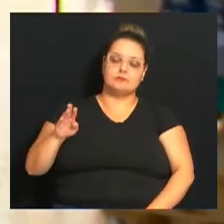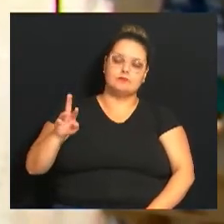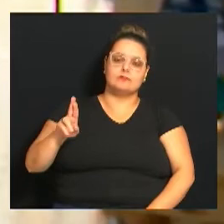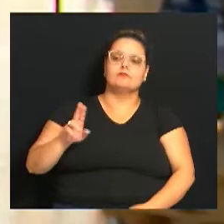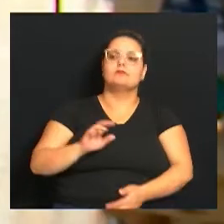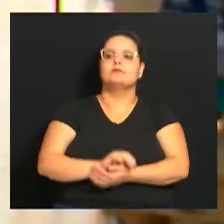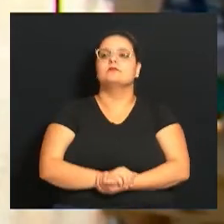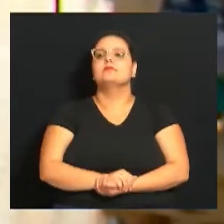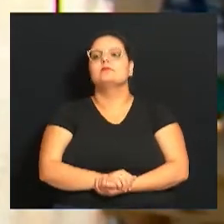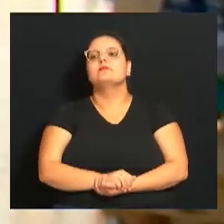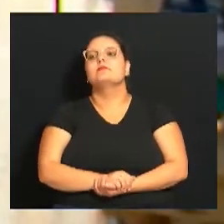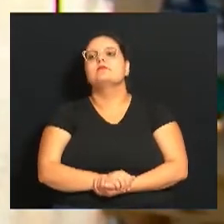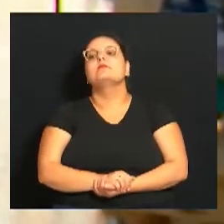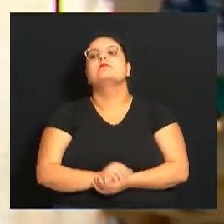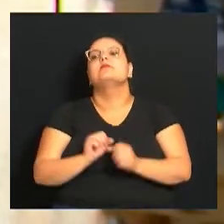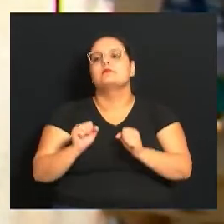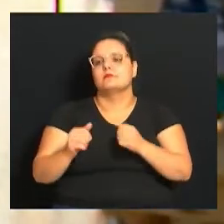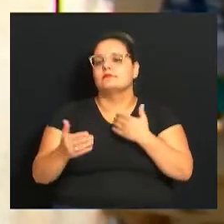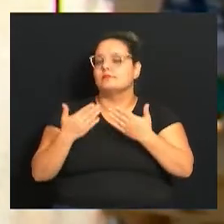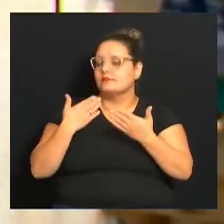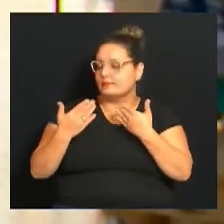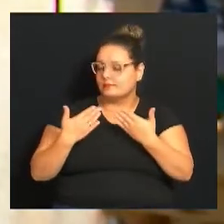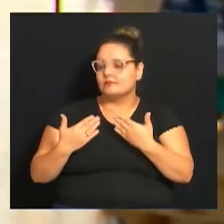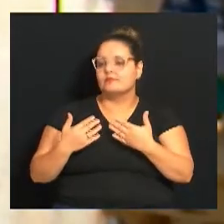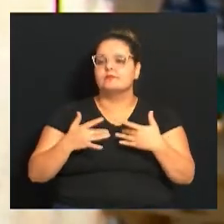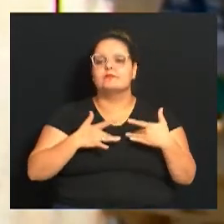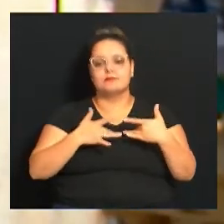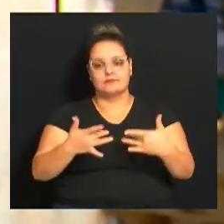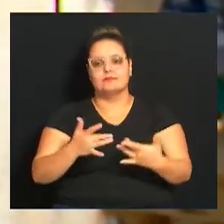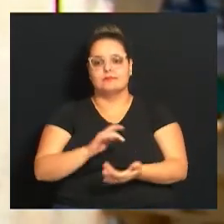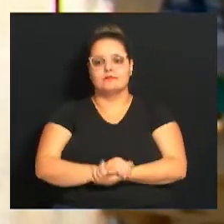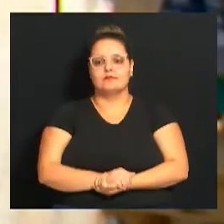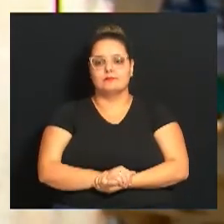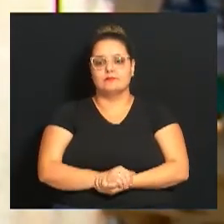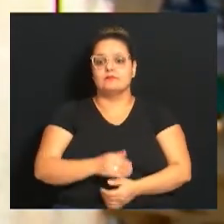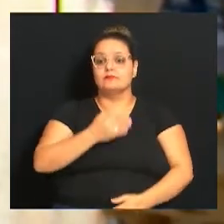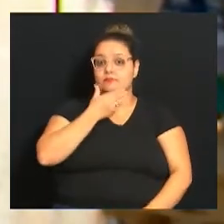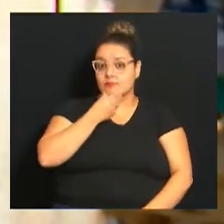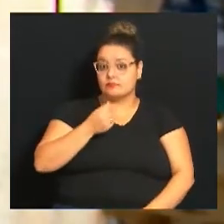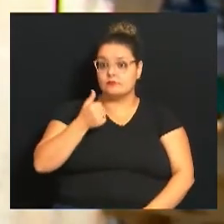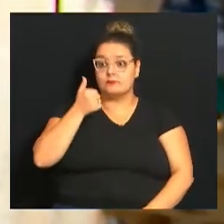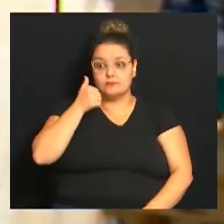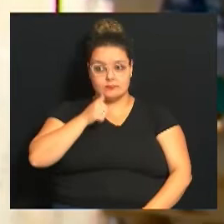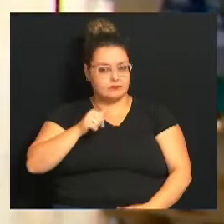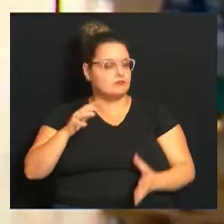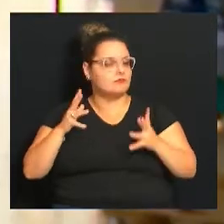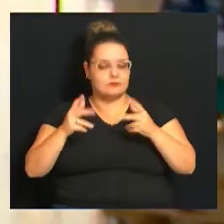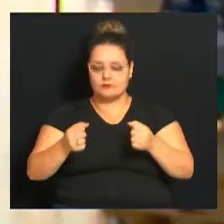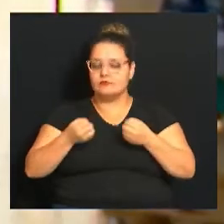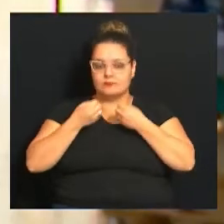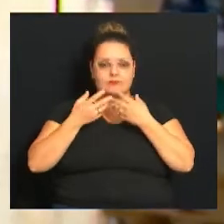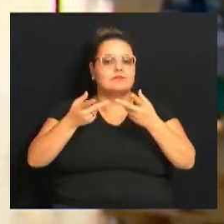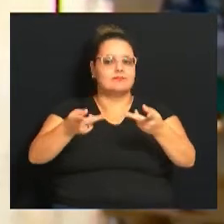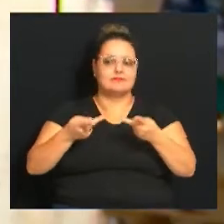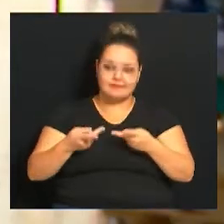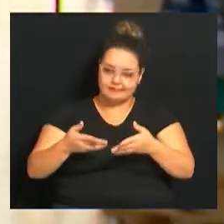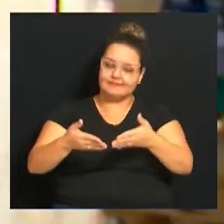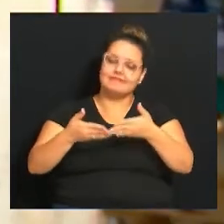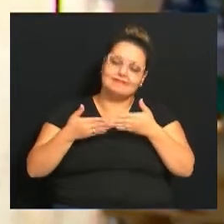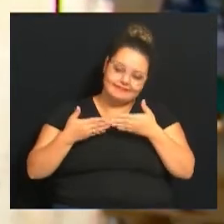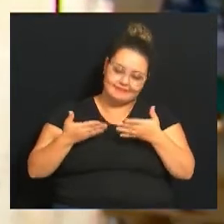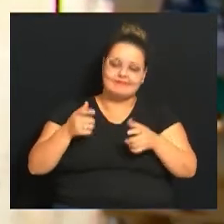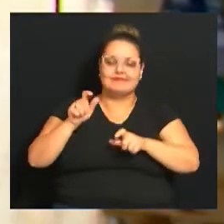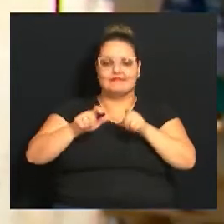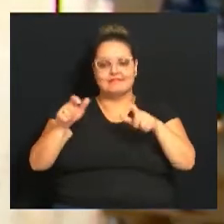99974-3414. E ela pode falar comigo e pode ser voluntária. Homens e mulheres, todo mundo bem-vindo. Bem-vindo. Por favor, assim, as pessoas